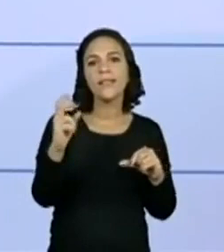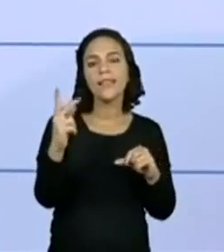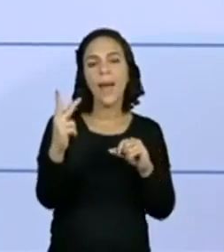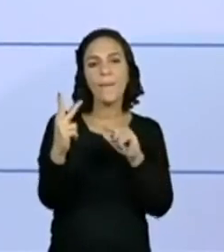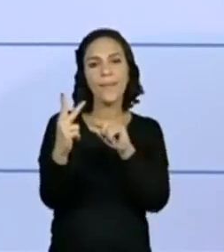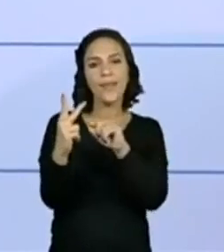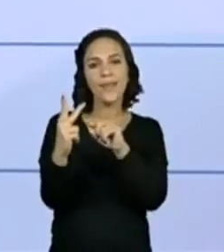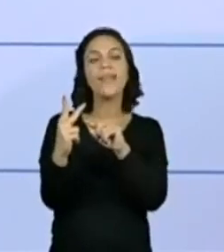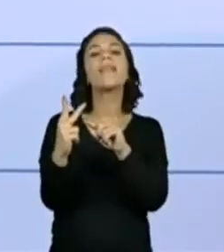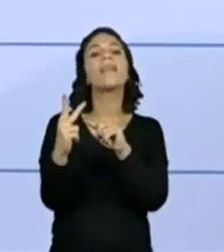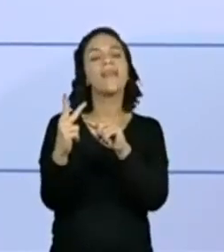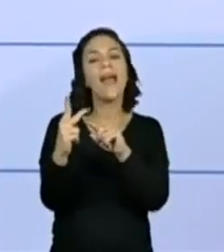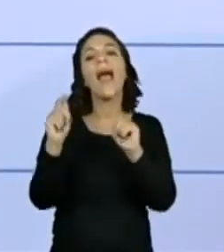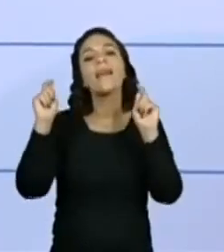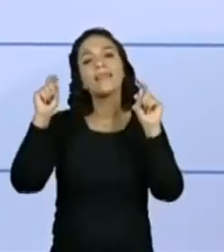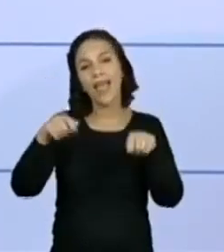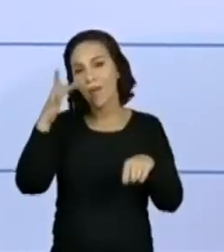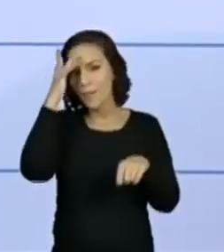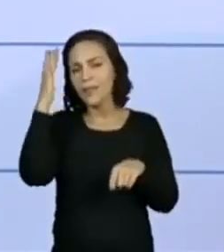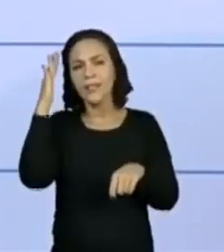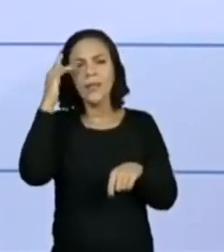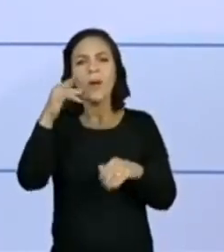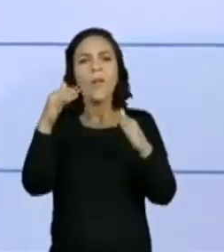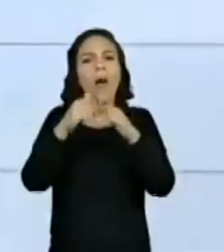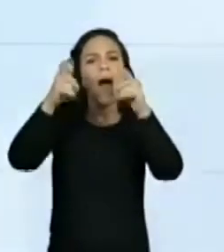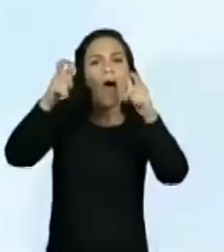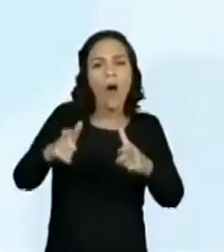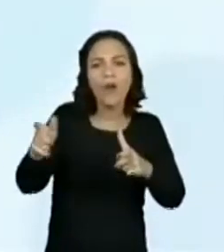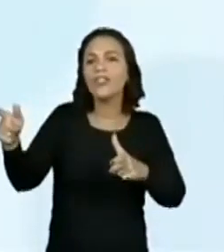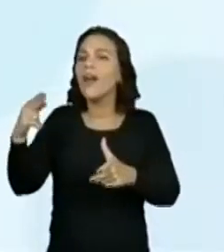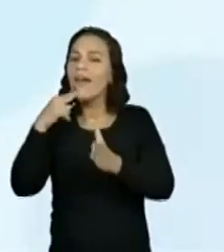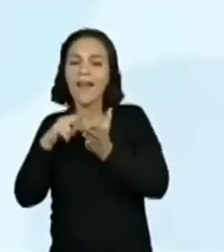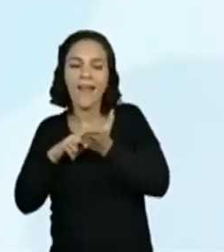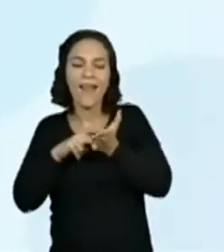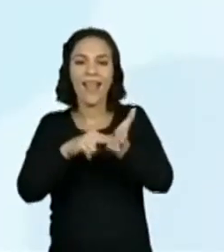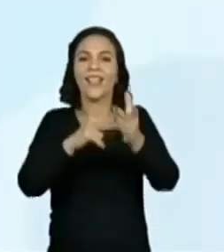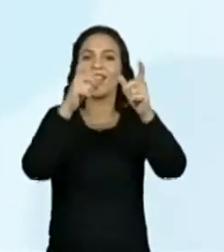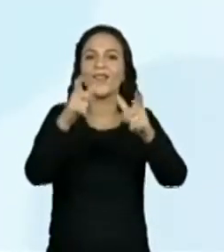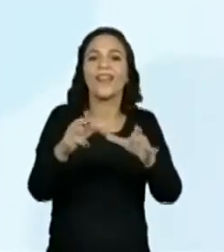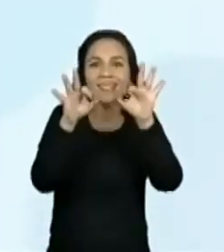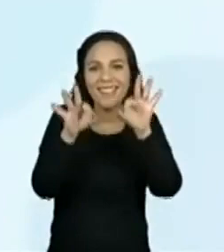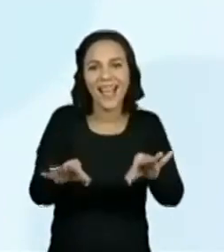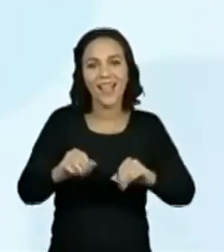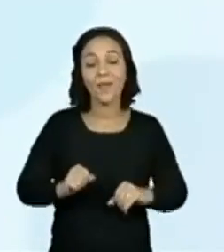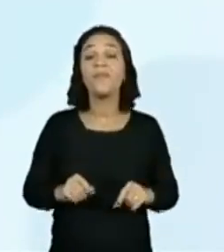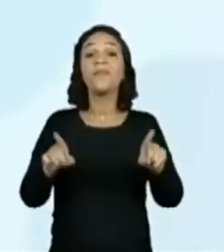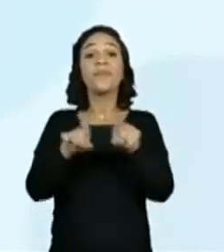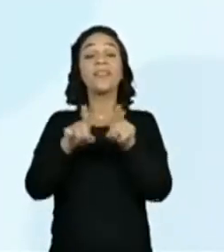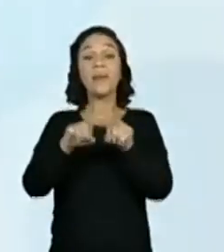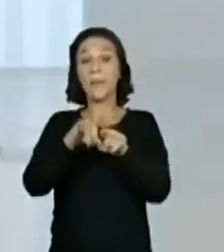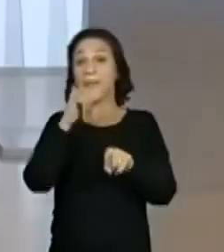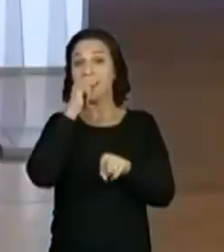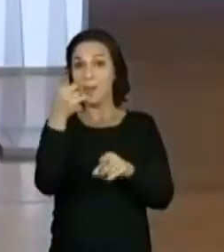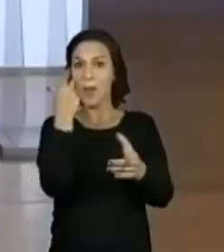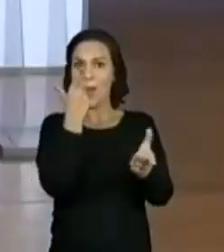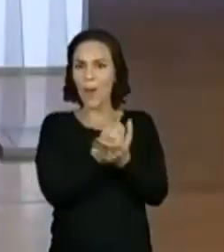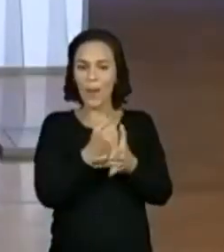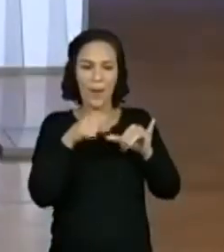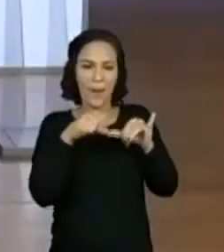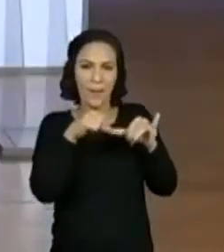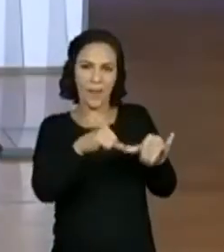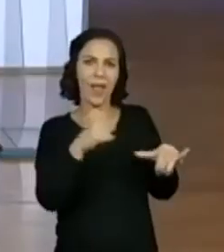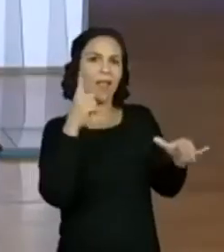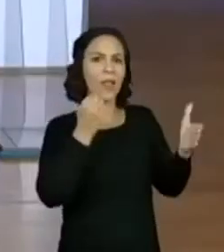aqueles códigos de barra dos produtos, que também sempre tem números. O número de telefone também é um código, professora? Também